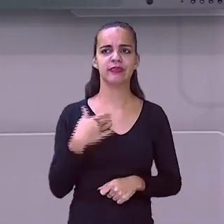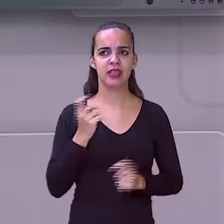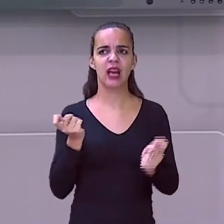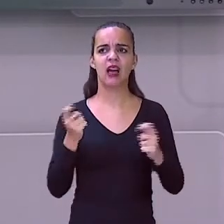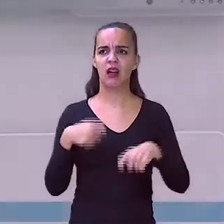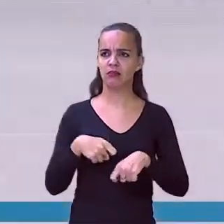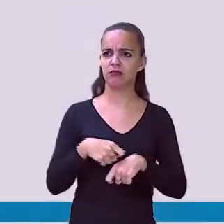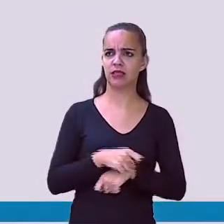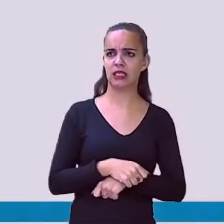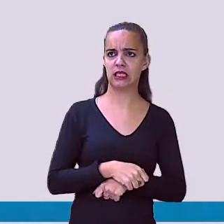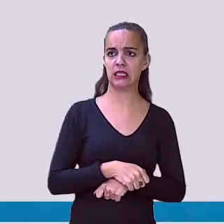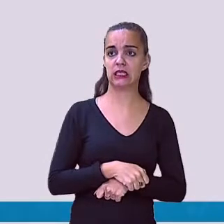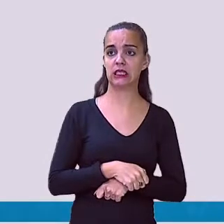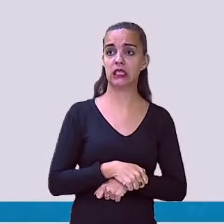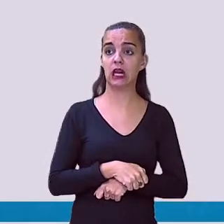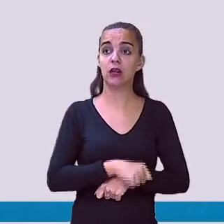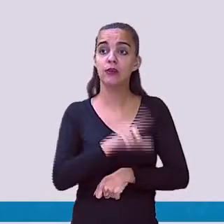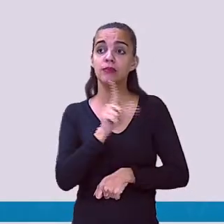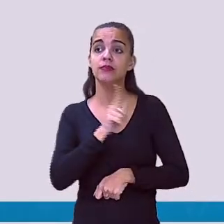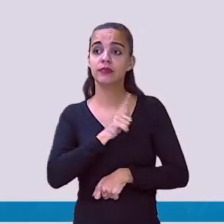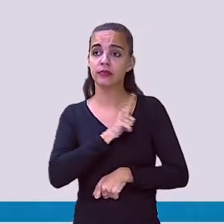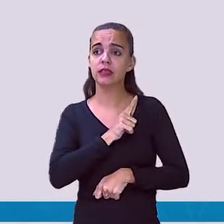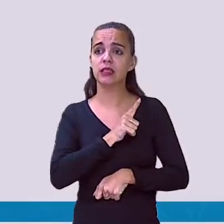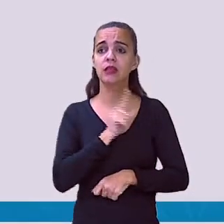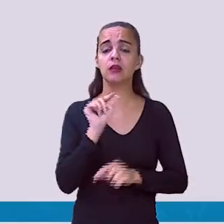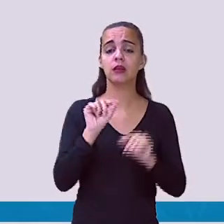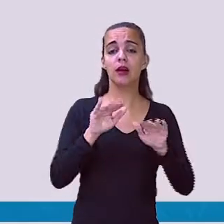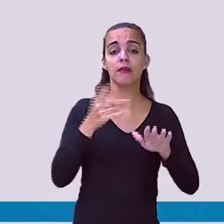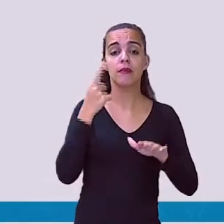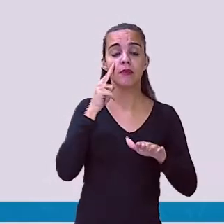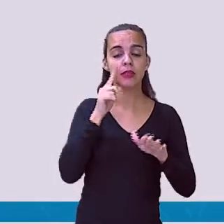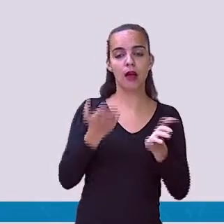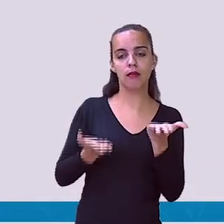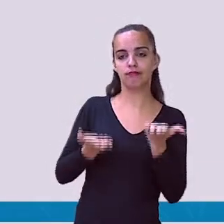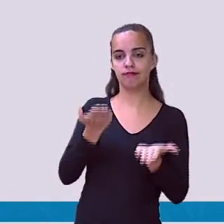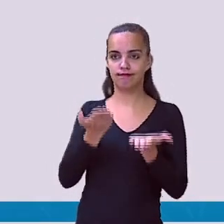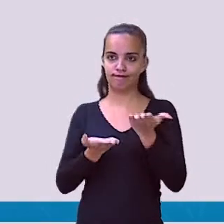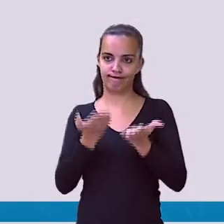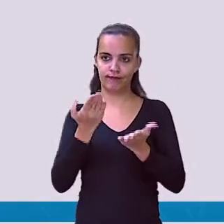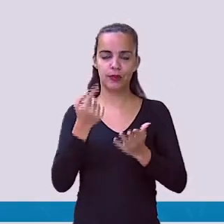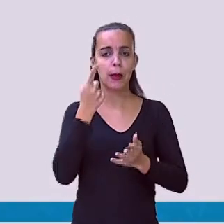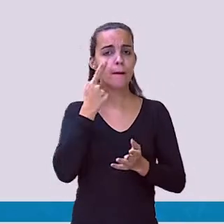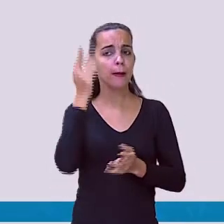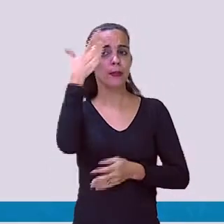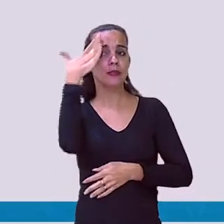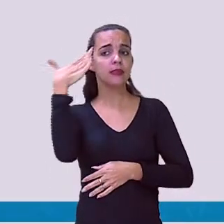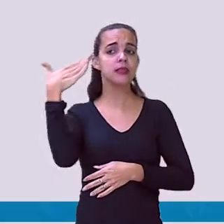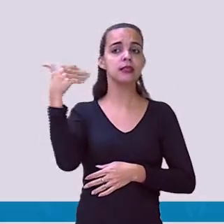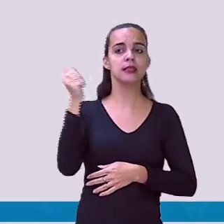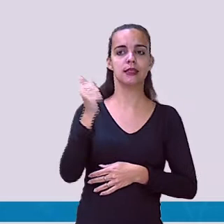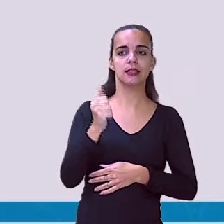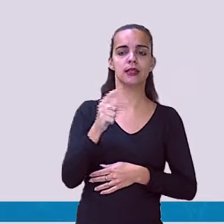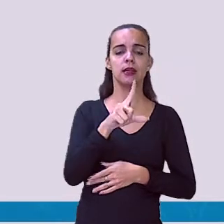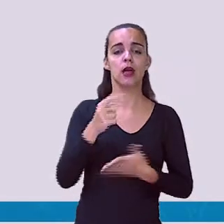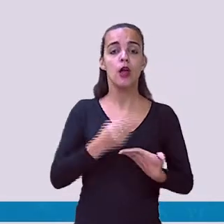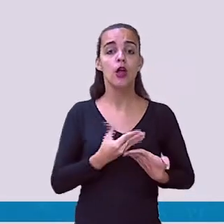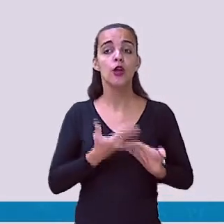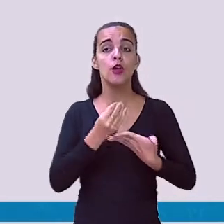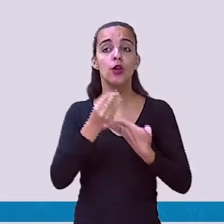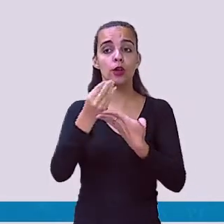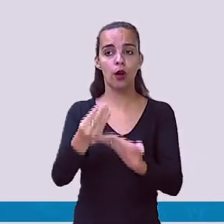necessário fazer uma avaliação para saber o método que